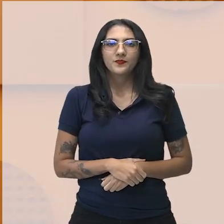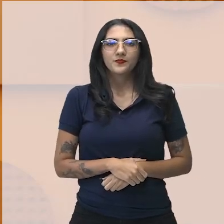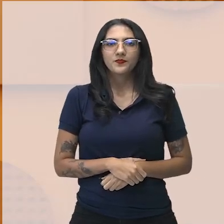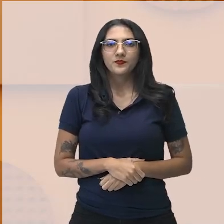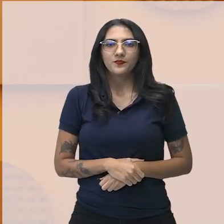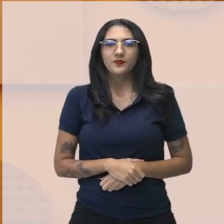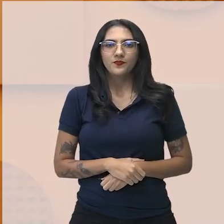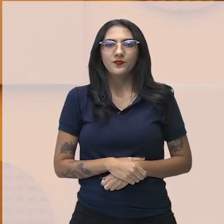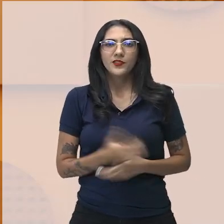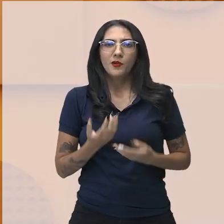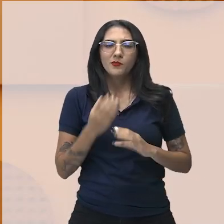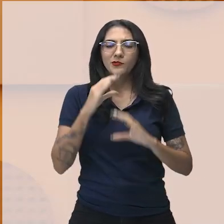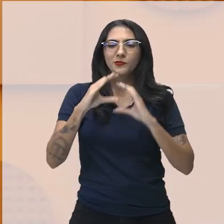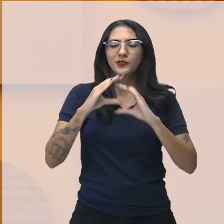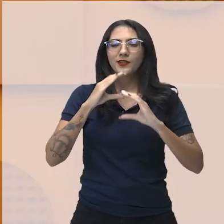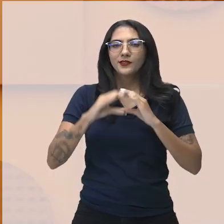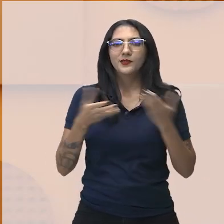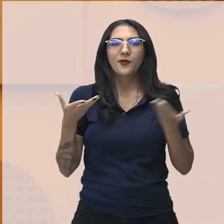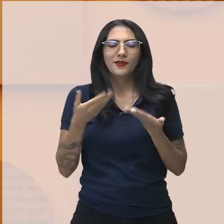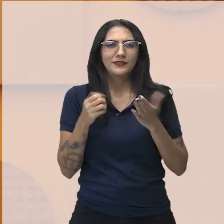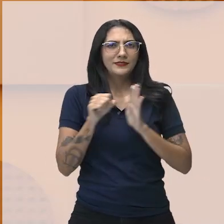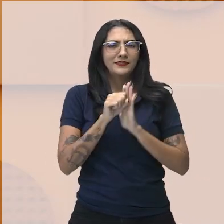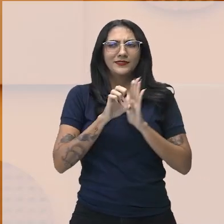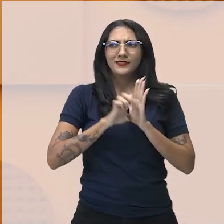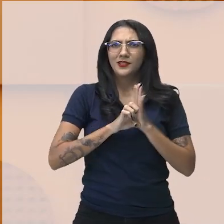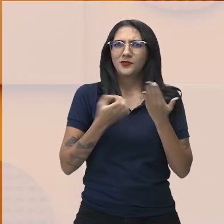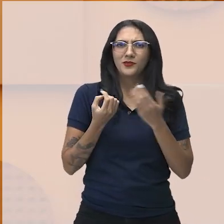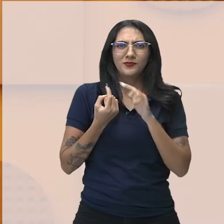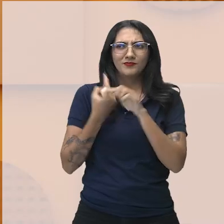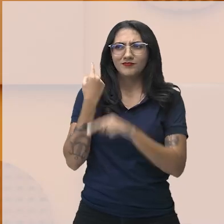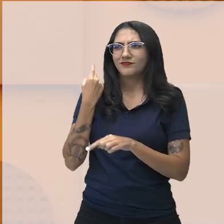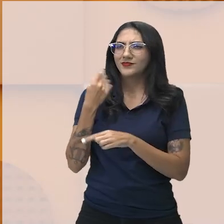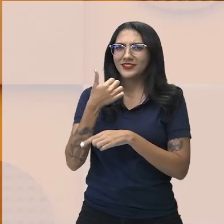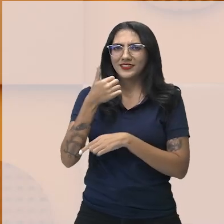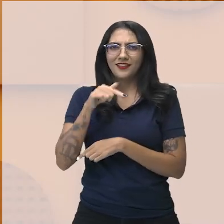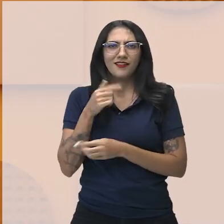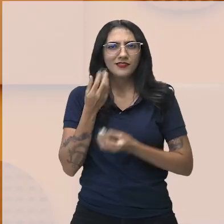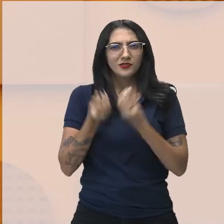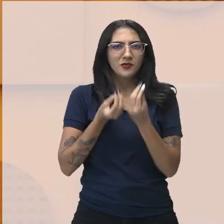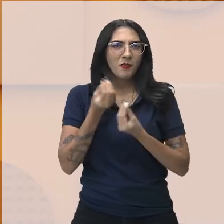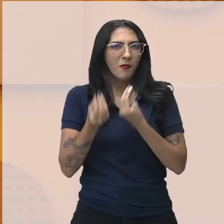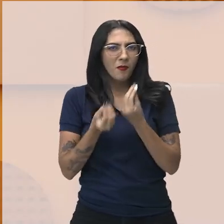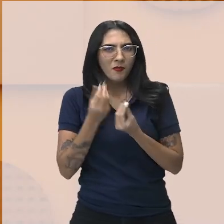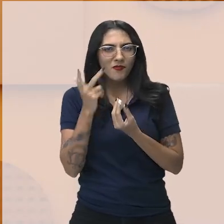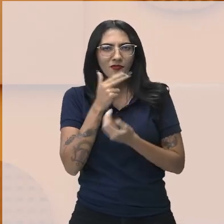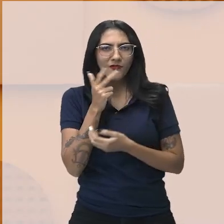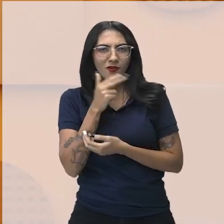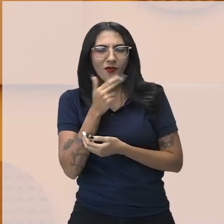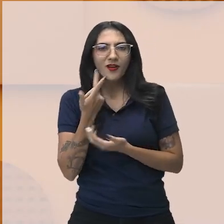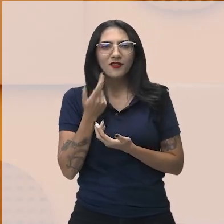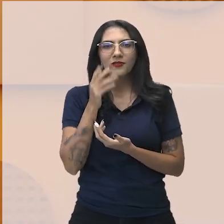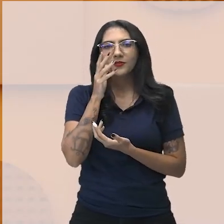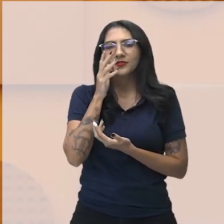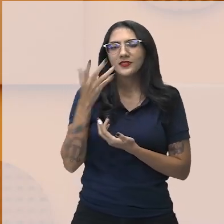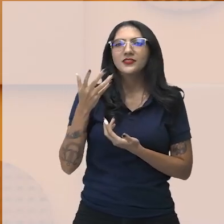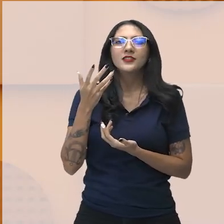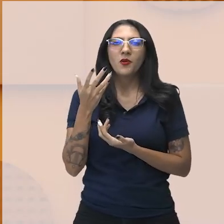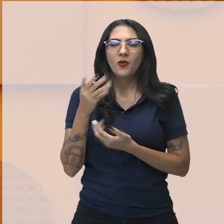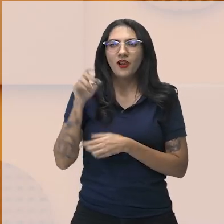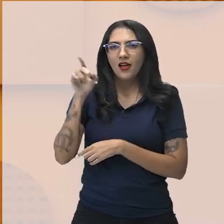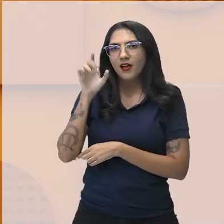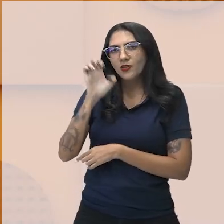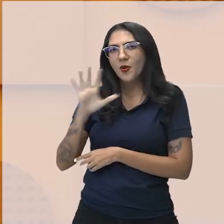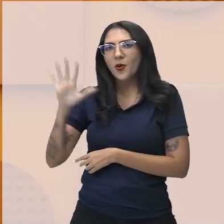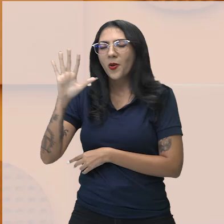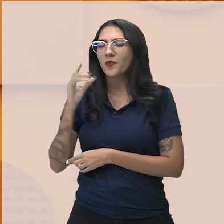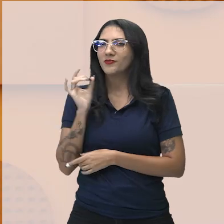Olha, fazer fofoca no século XVII, no século XVIII era um problema, gente, porque uma notícia que aconteceu, um fato que acontecia na Europa,